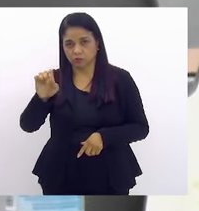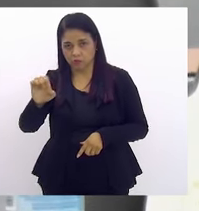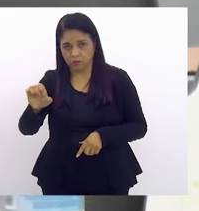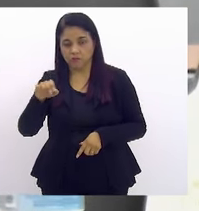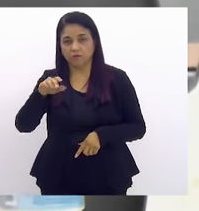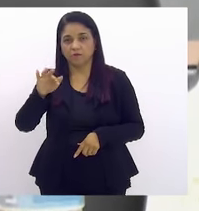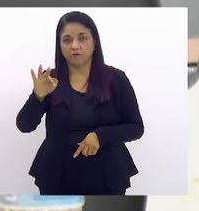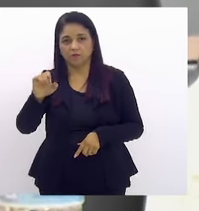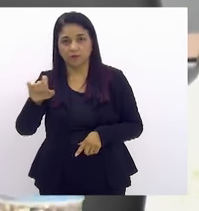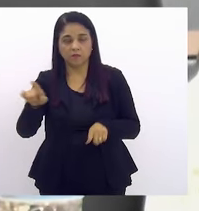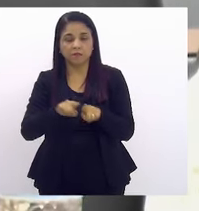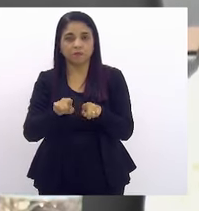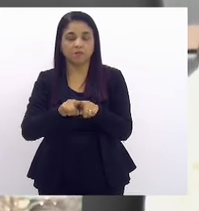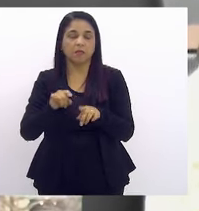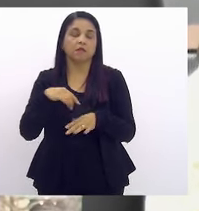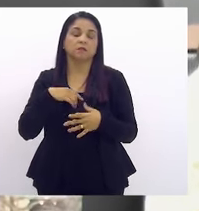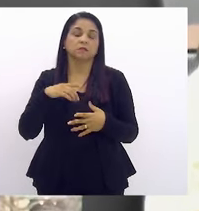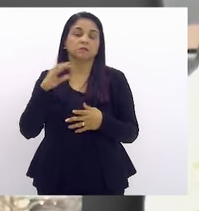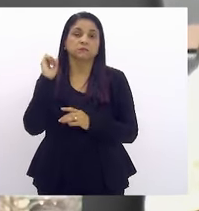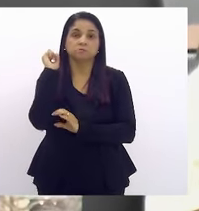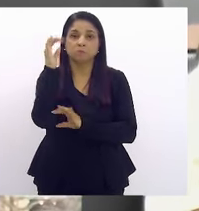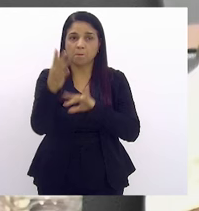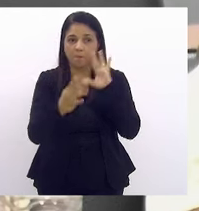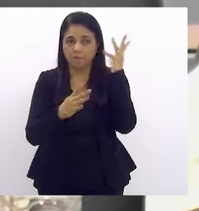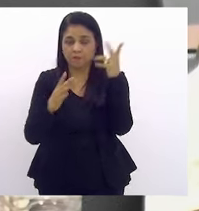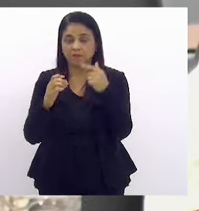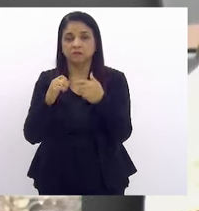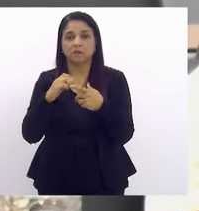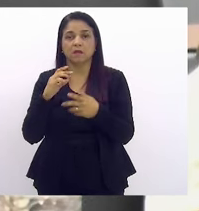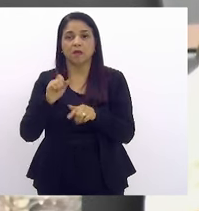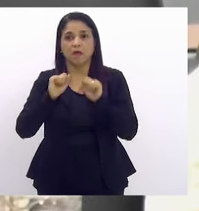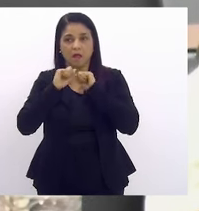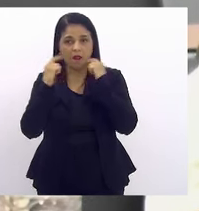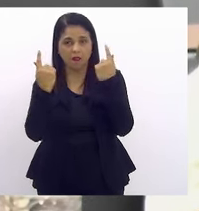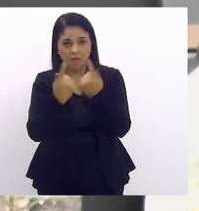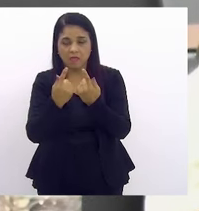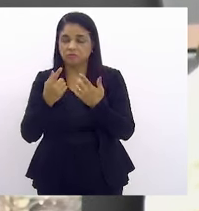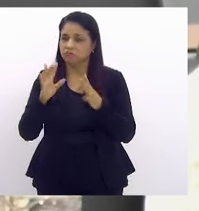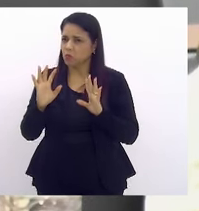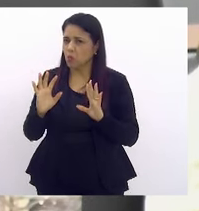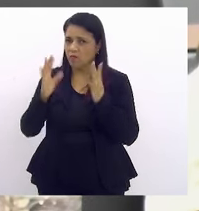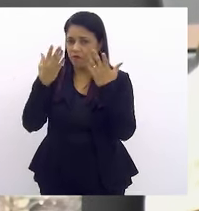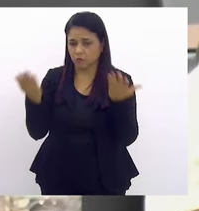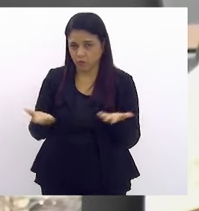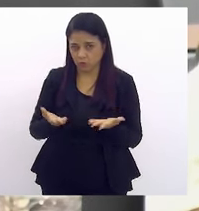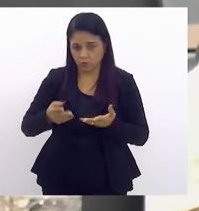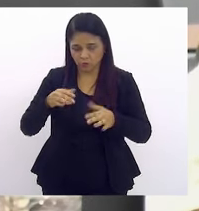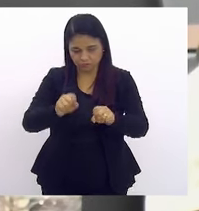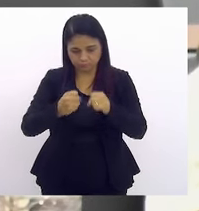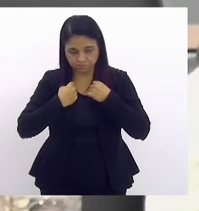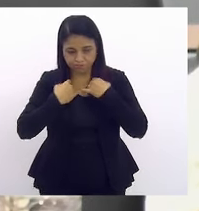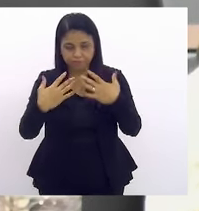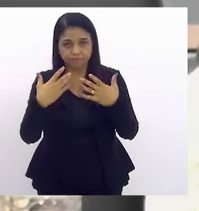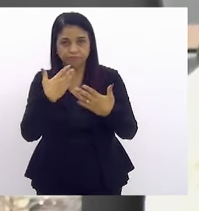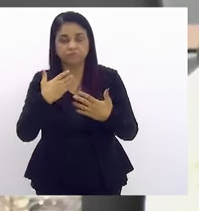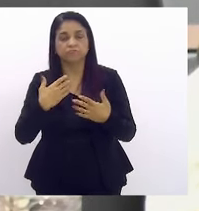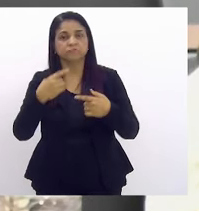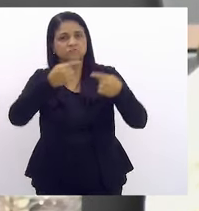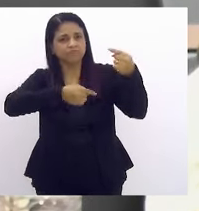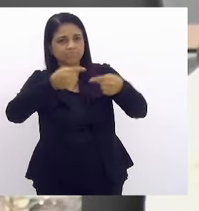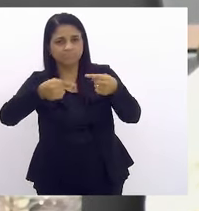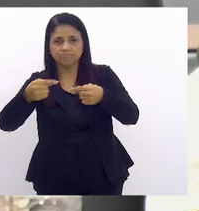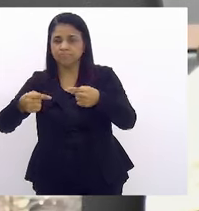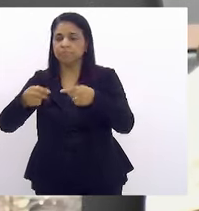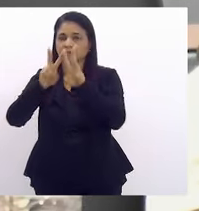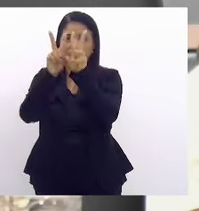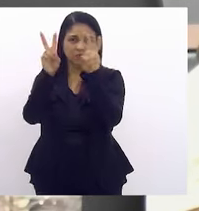do Meio Ambiente da ALERJ pela realização do evento. Eu acho que é muito importante que a gente discuta esse tema, é muito importante que a gente